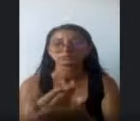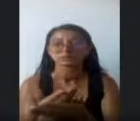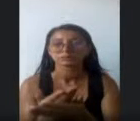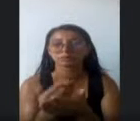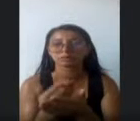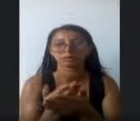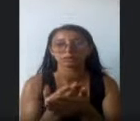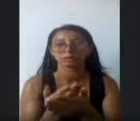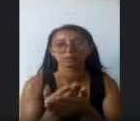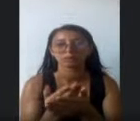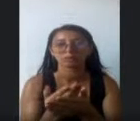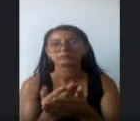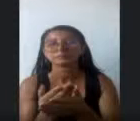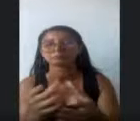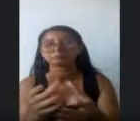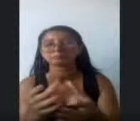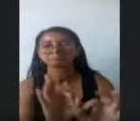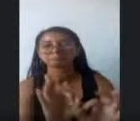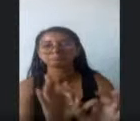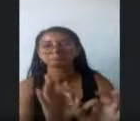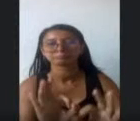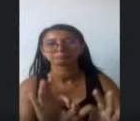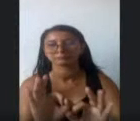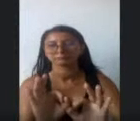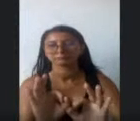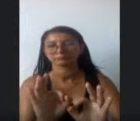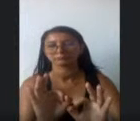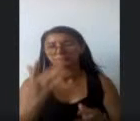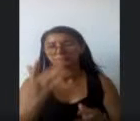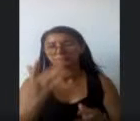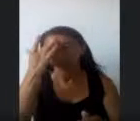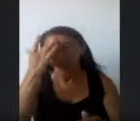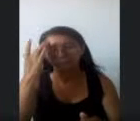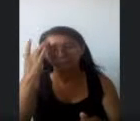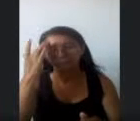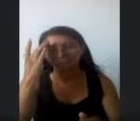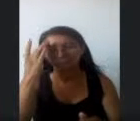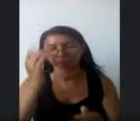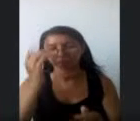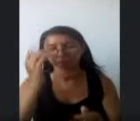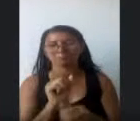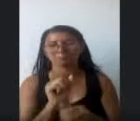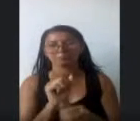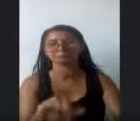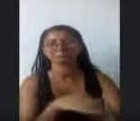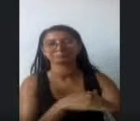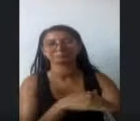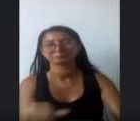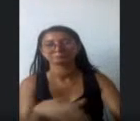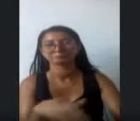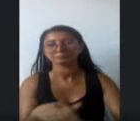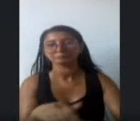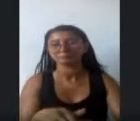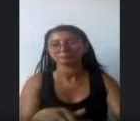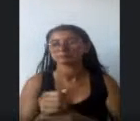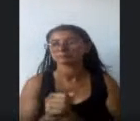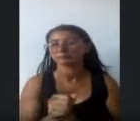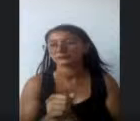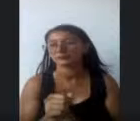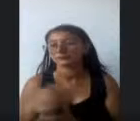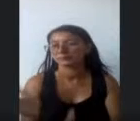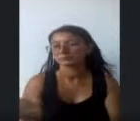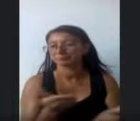elas eram convidadas nas ruas, nós parávamos em ruas delimitadas e convidávamos a